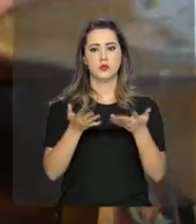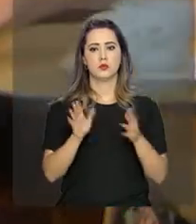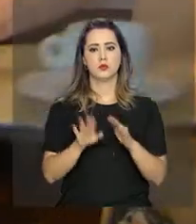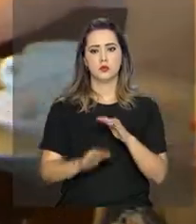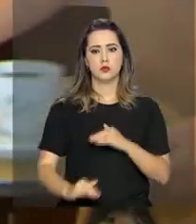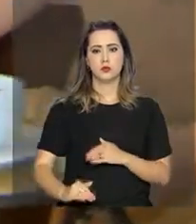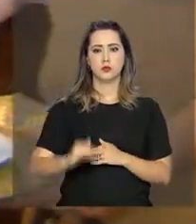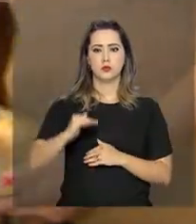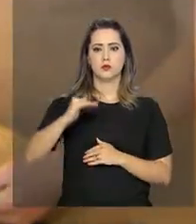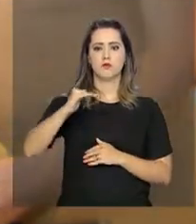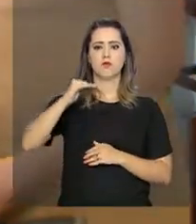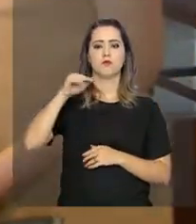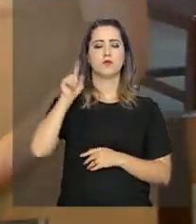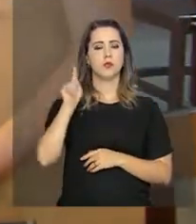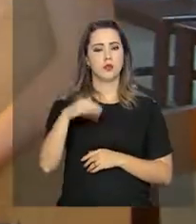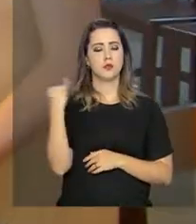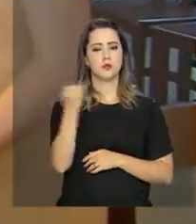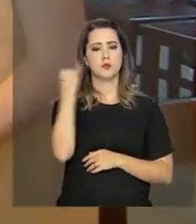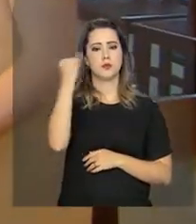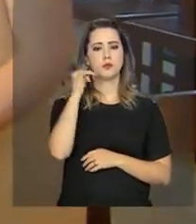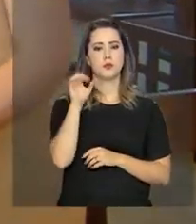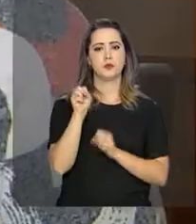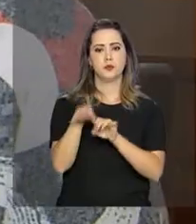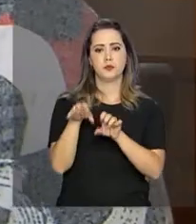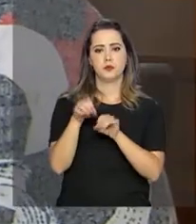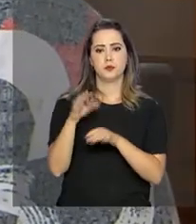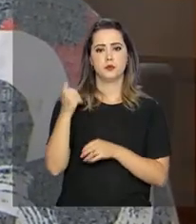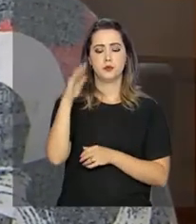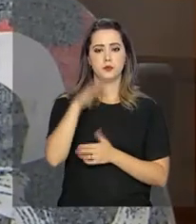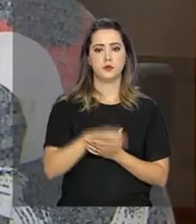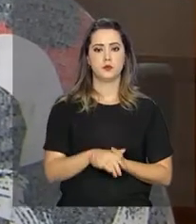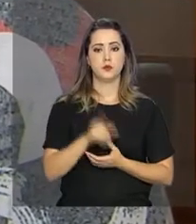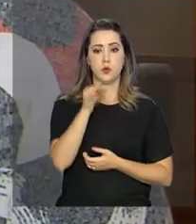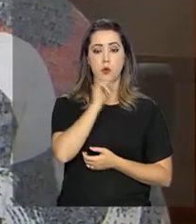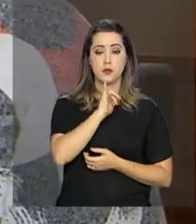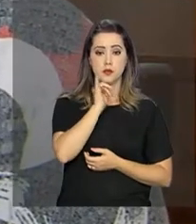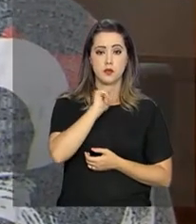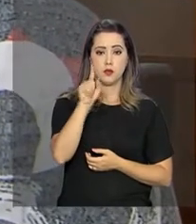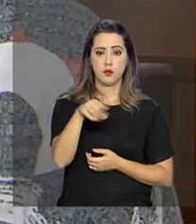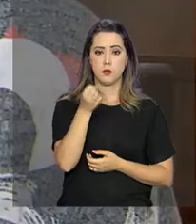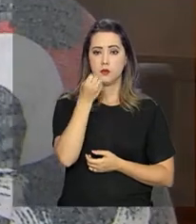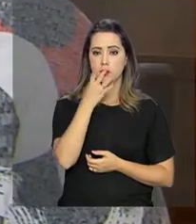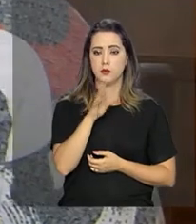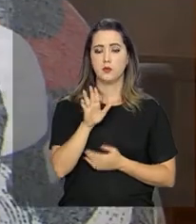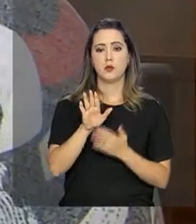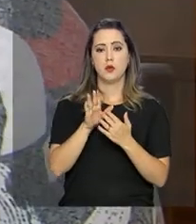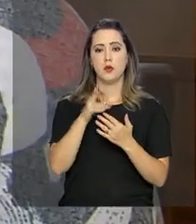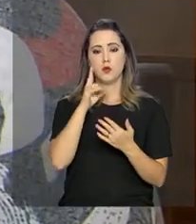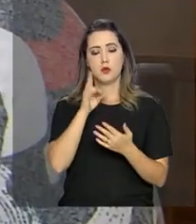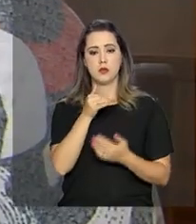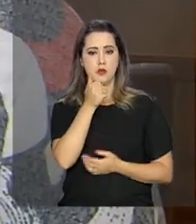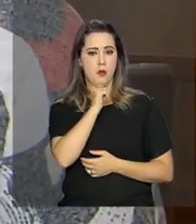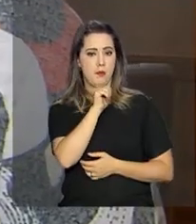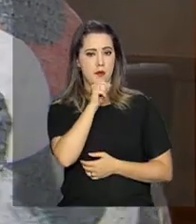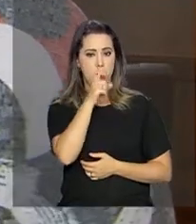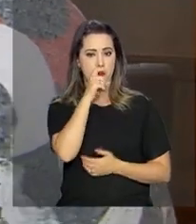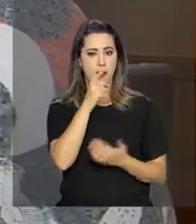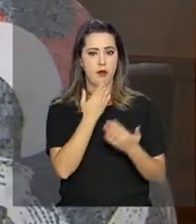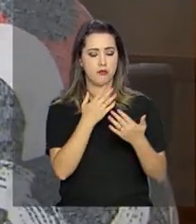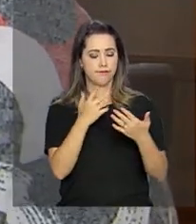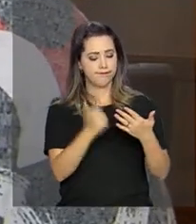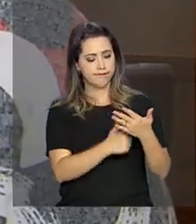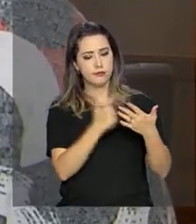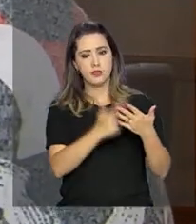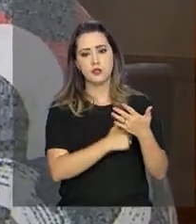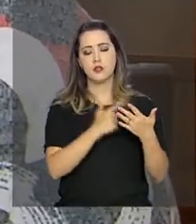é essencial para formar leitores assíduos. O exemplo é bom, né? Quando os pais leem, as crianças também... aquilo